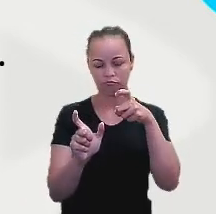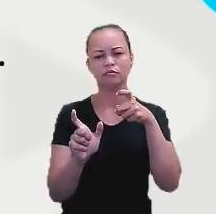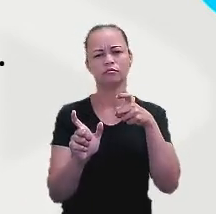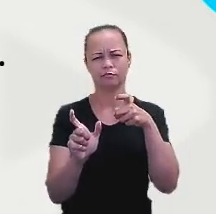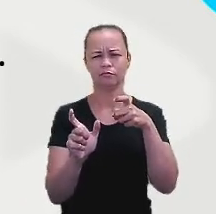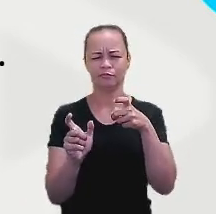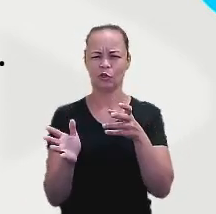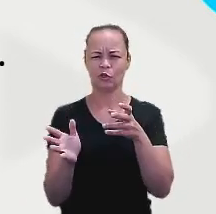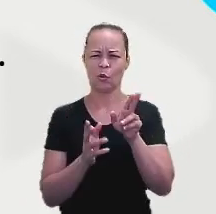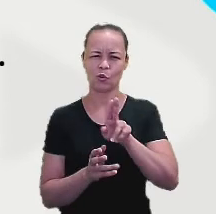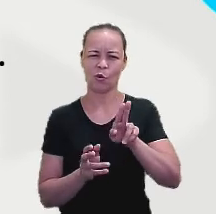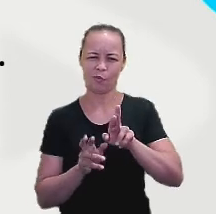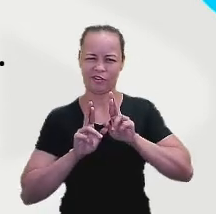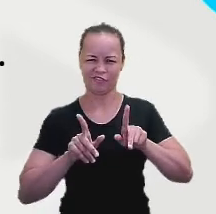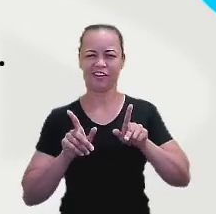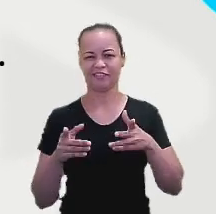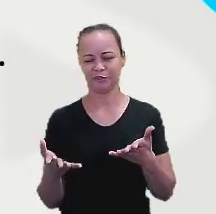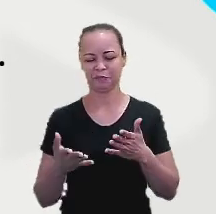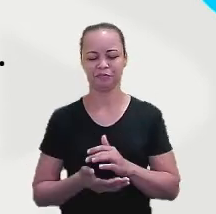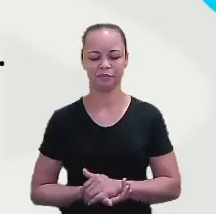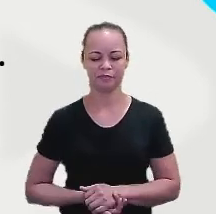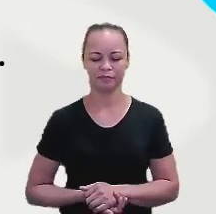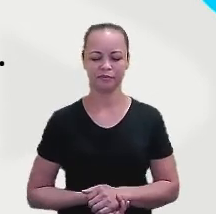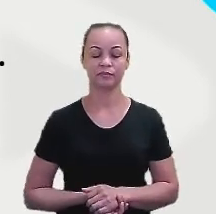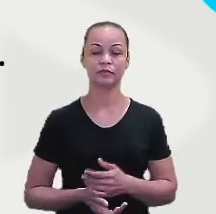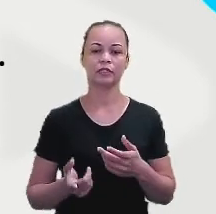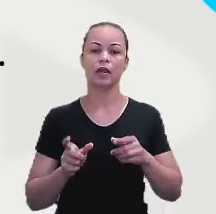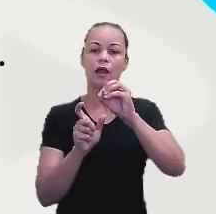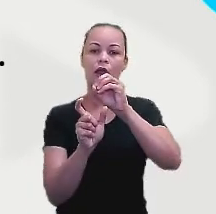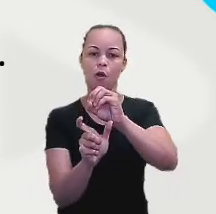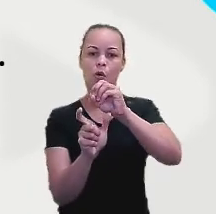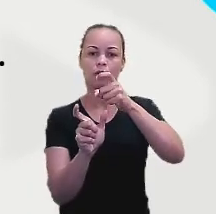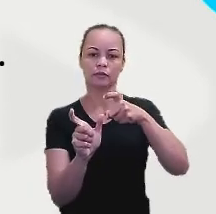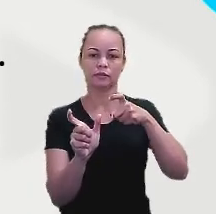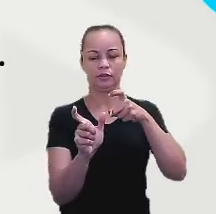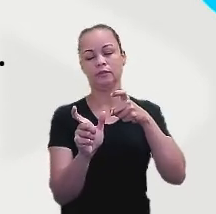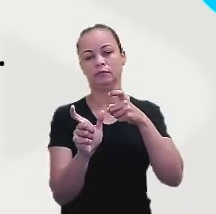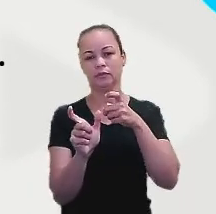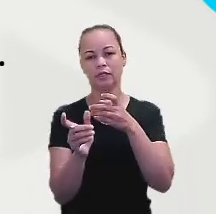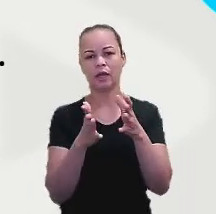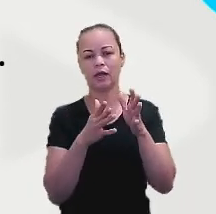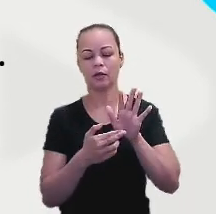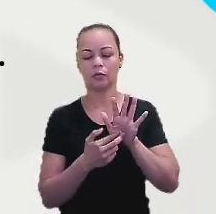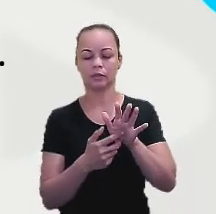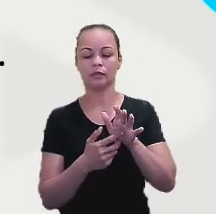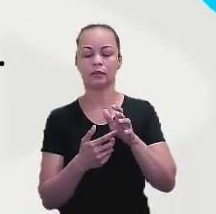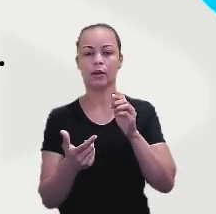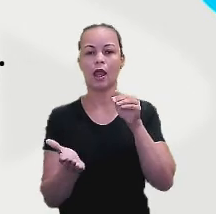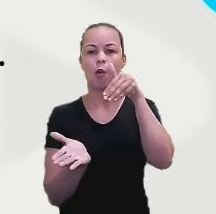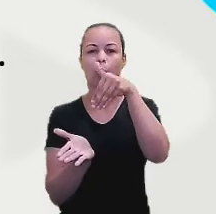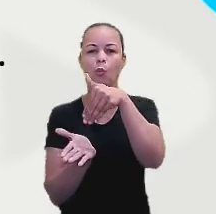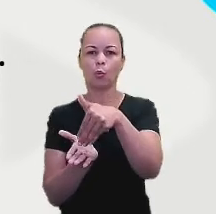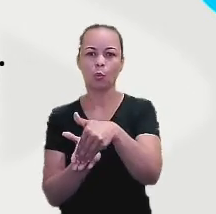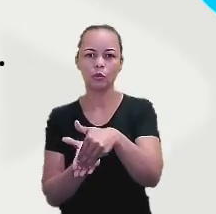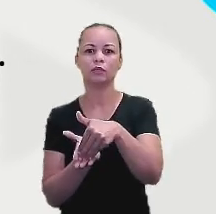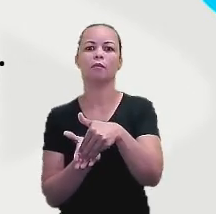Nomezinho diferente, estranho, né? Então, vamos lá. A oxítona é quando a sílaba tônica é a